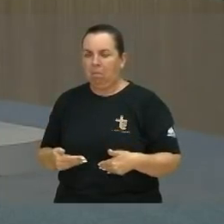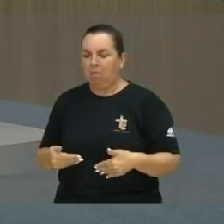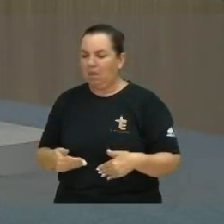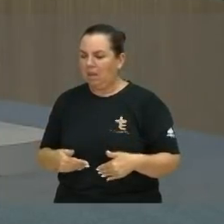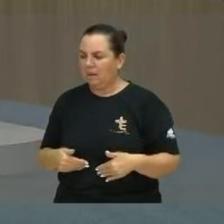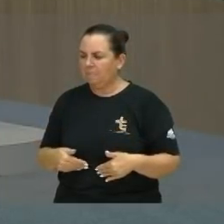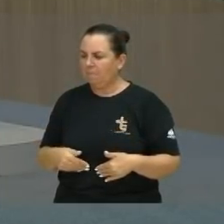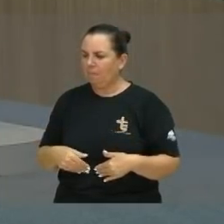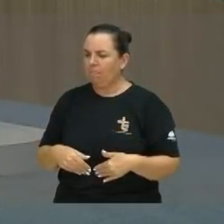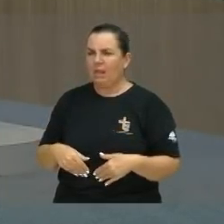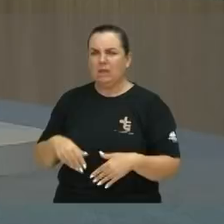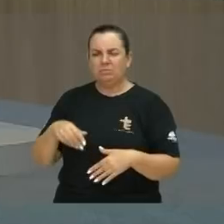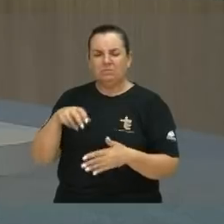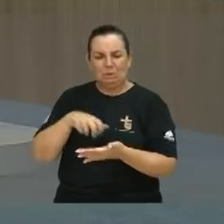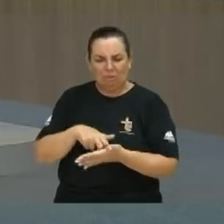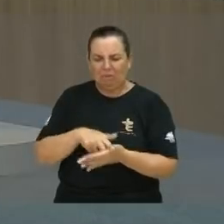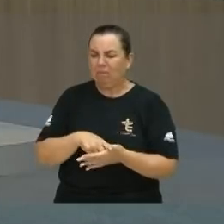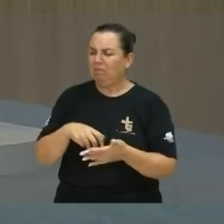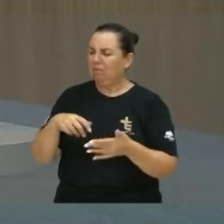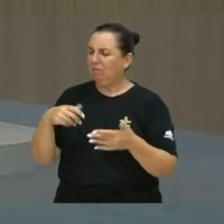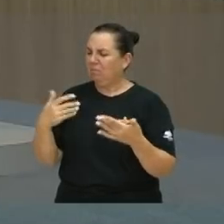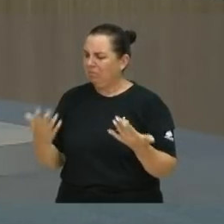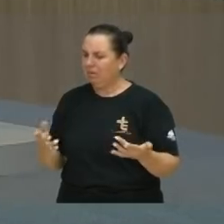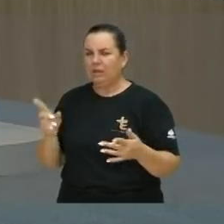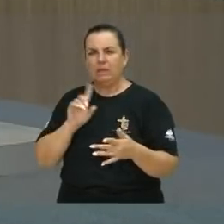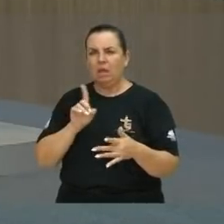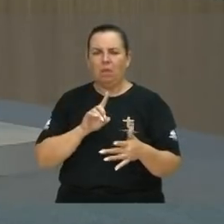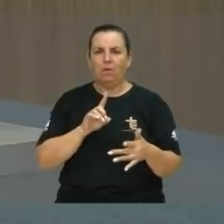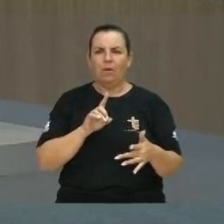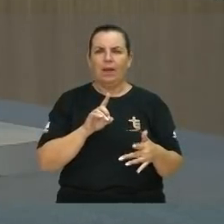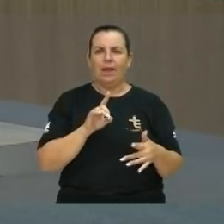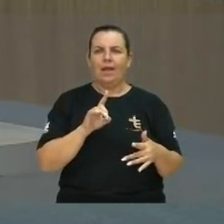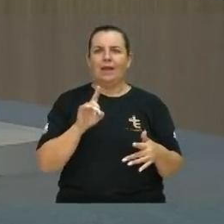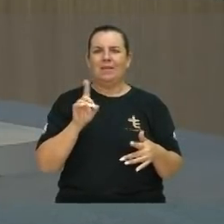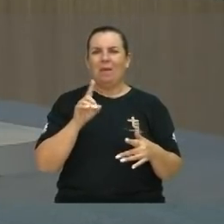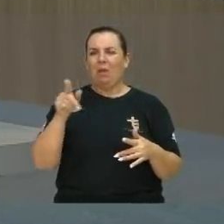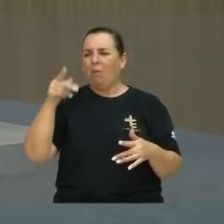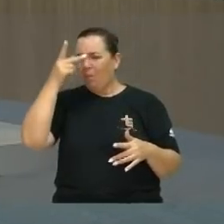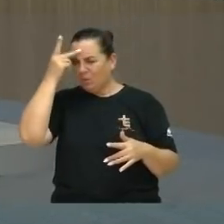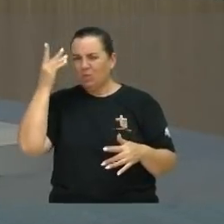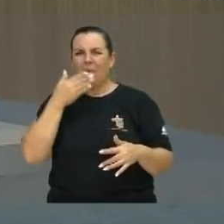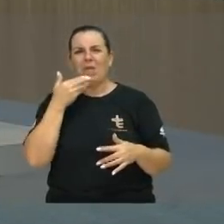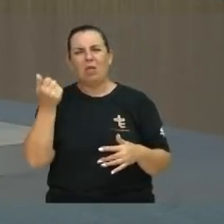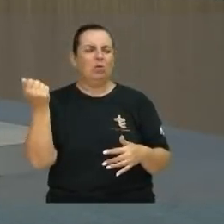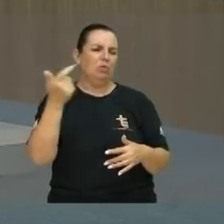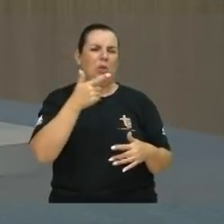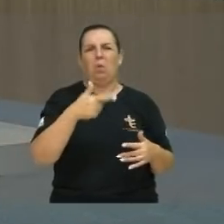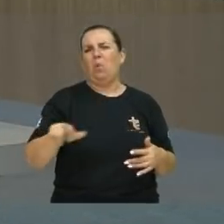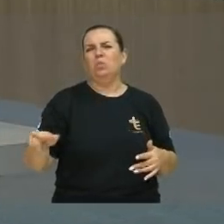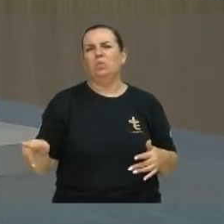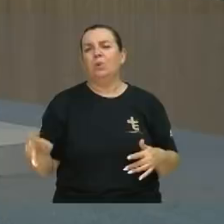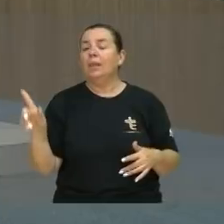ordens a cumpridos numa espécie de obediência do inferior ao outro não